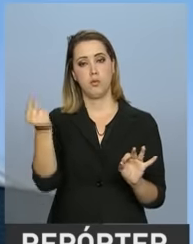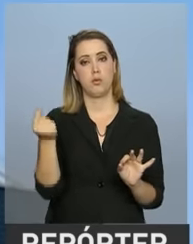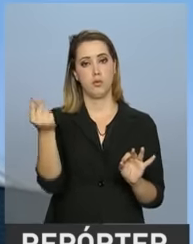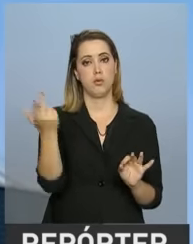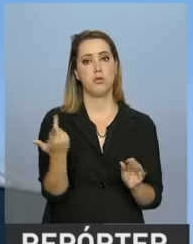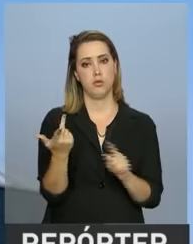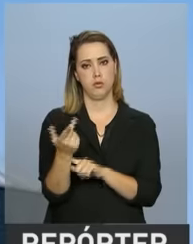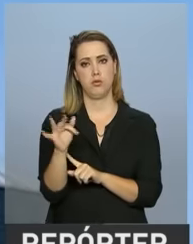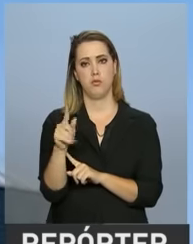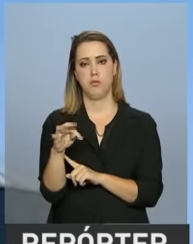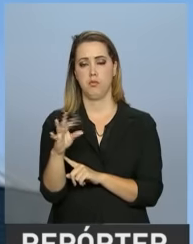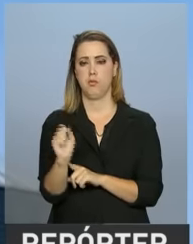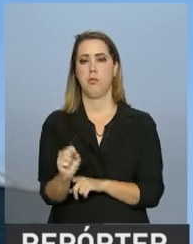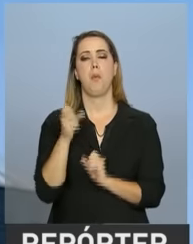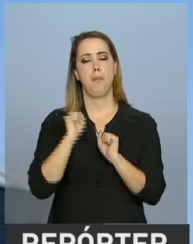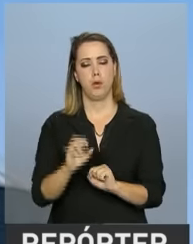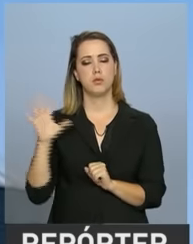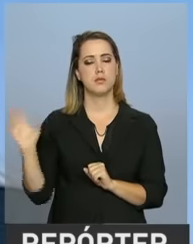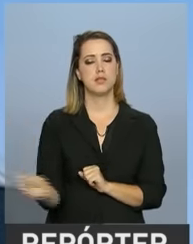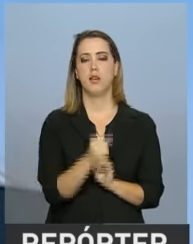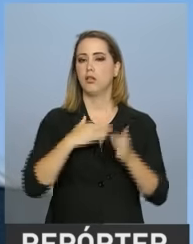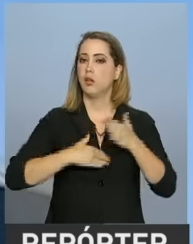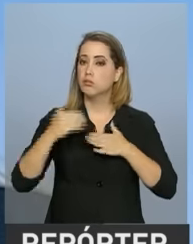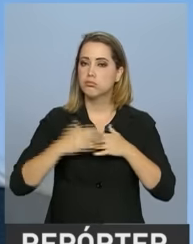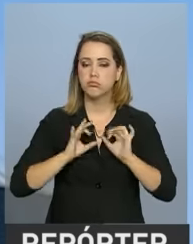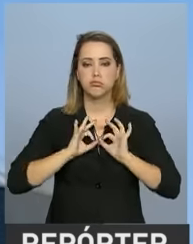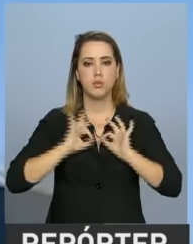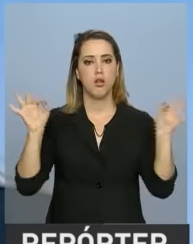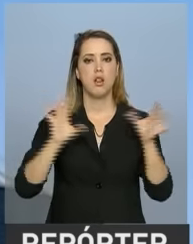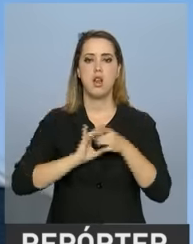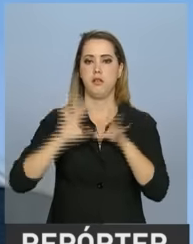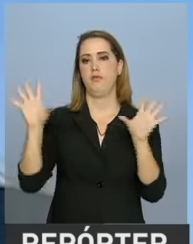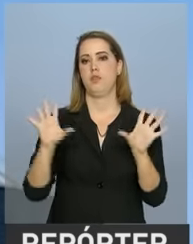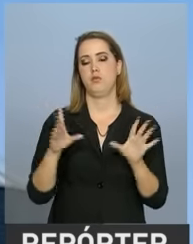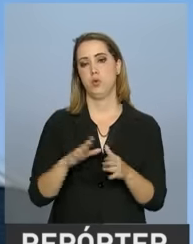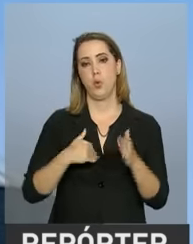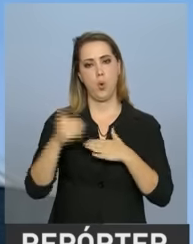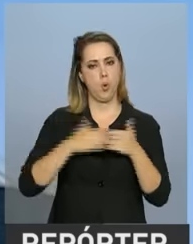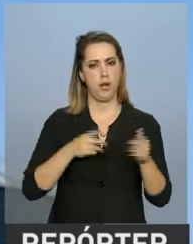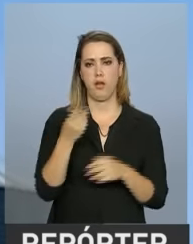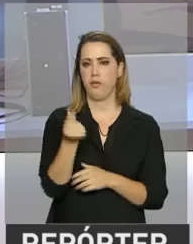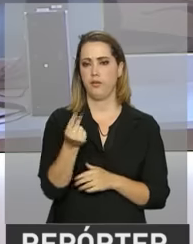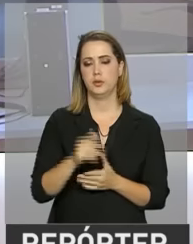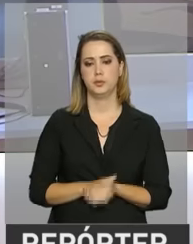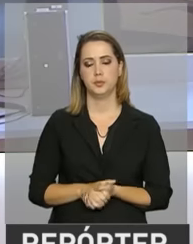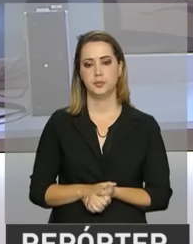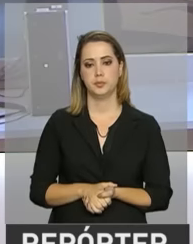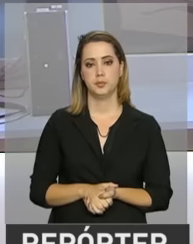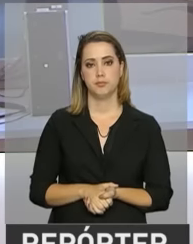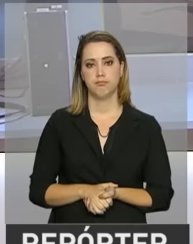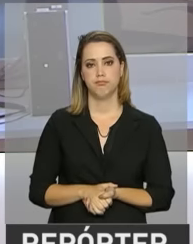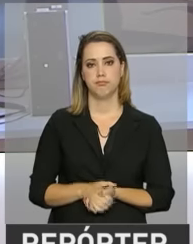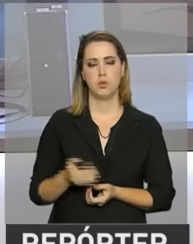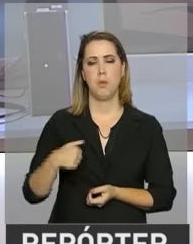dinheiro no nas contas inativadas vai sacá lasas por inteiro qualquer valor não é só para deixar isso bem claro